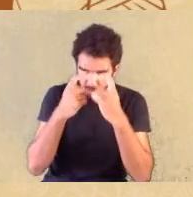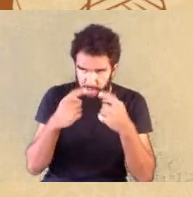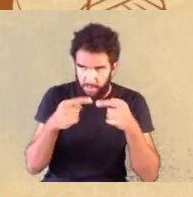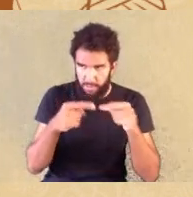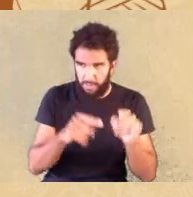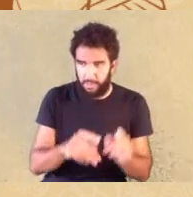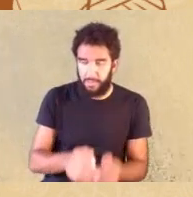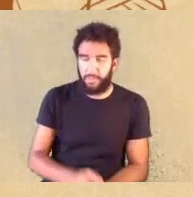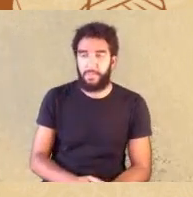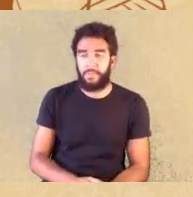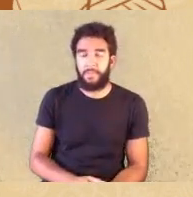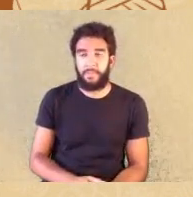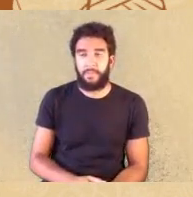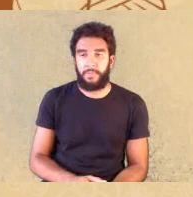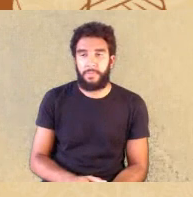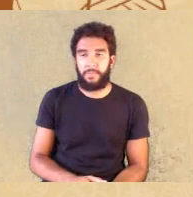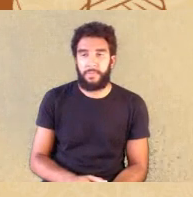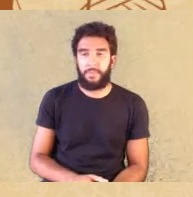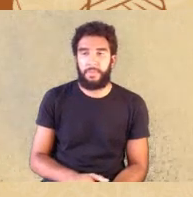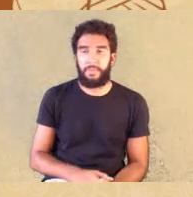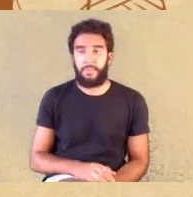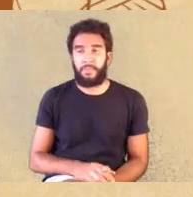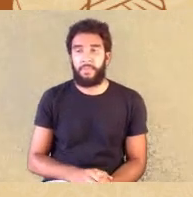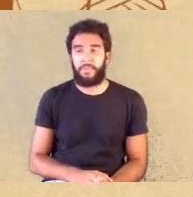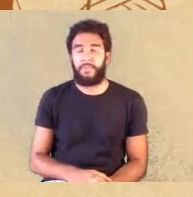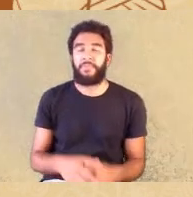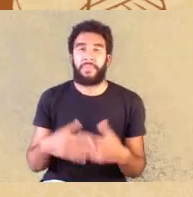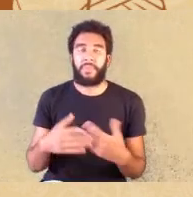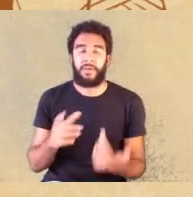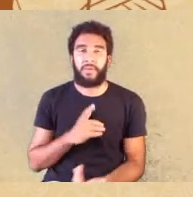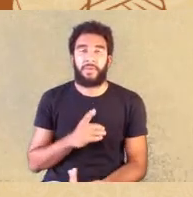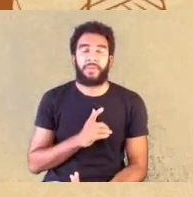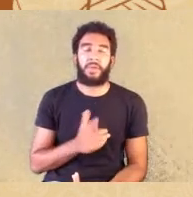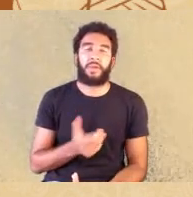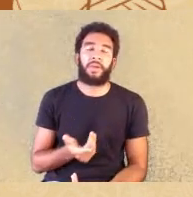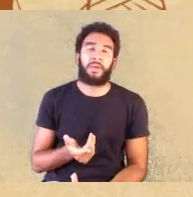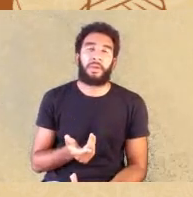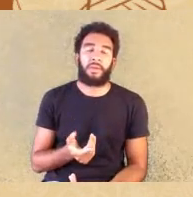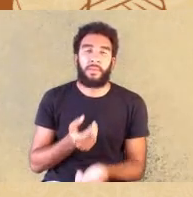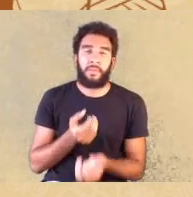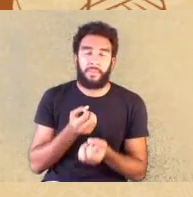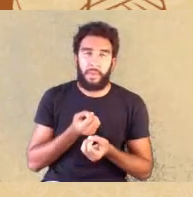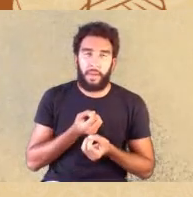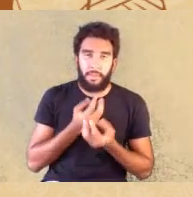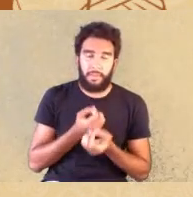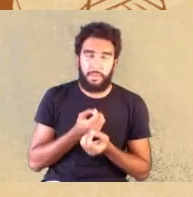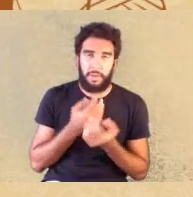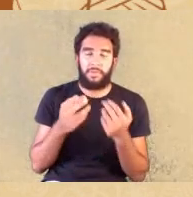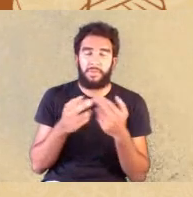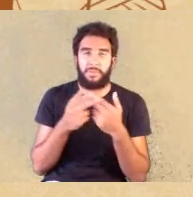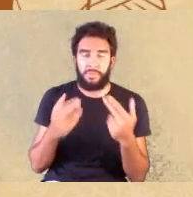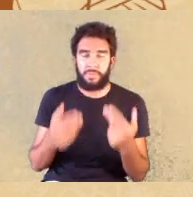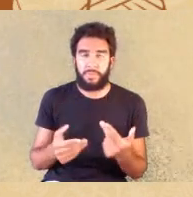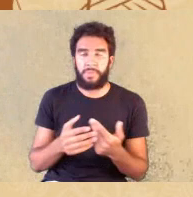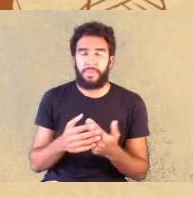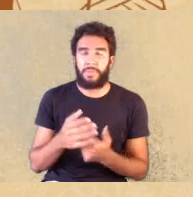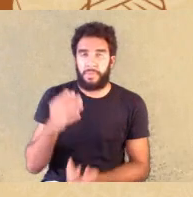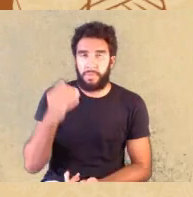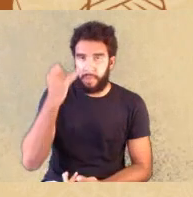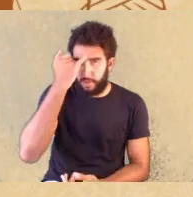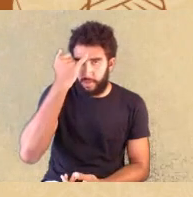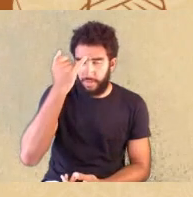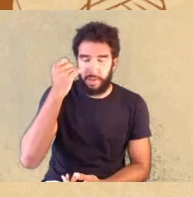norte-americano. Então, esse tipo de relato, coisas que a gente ouve na pesquisa, então dá para ter uma ideia do cenário da